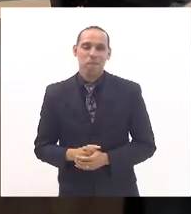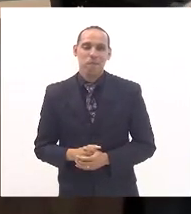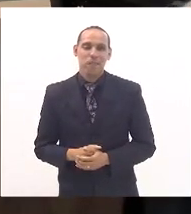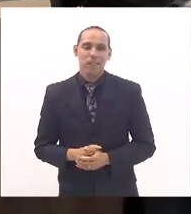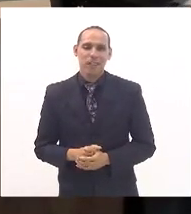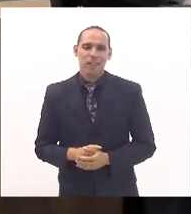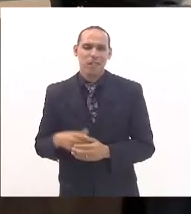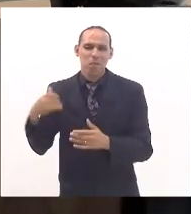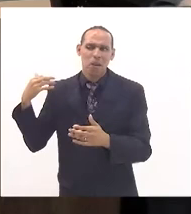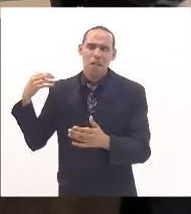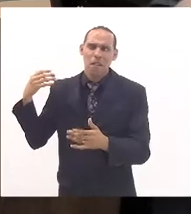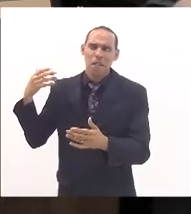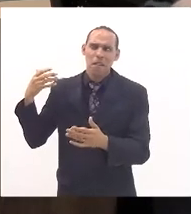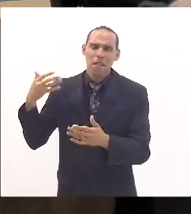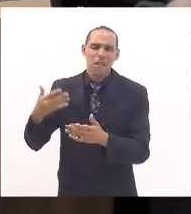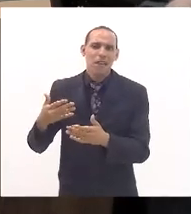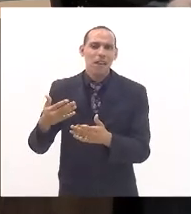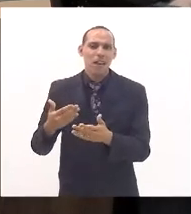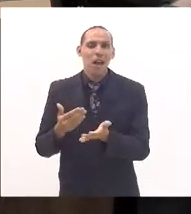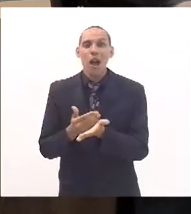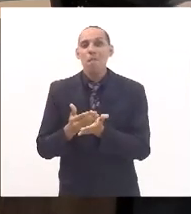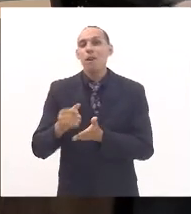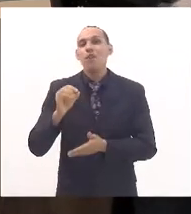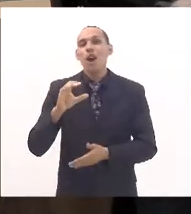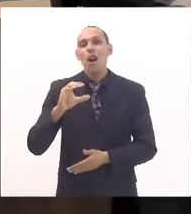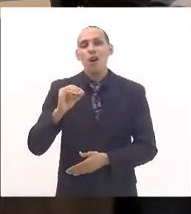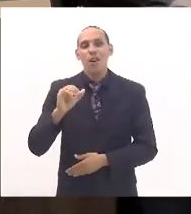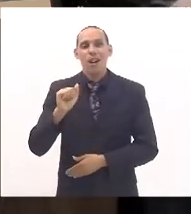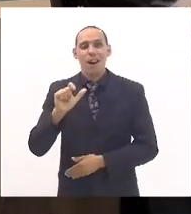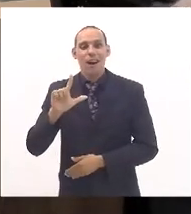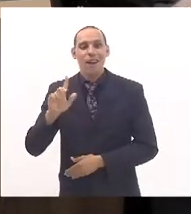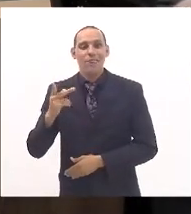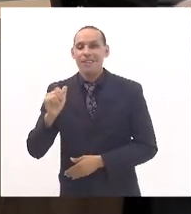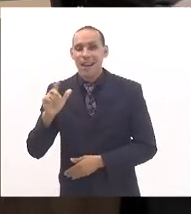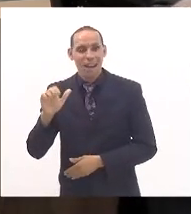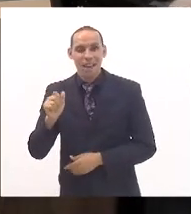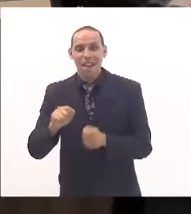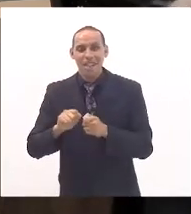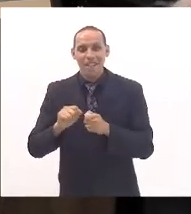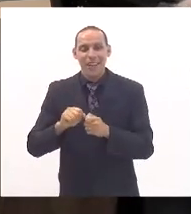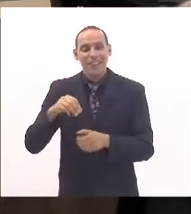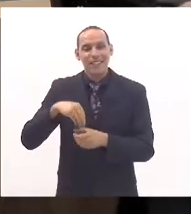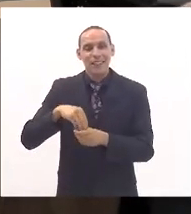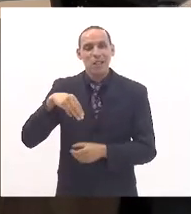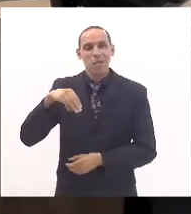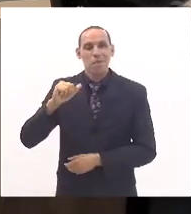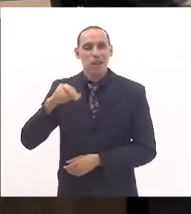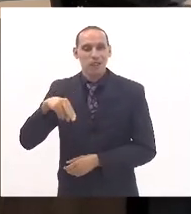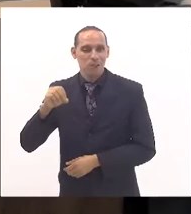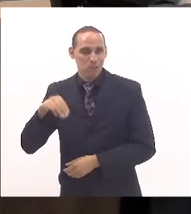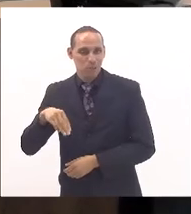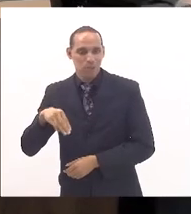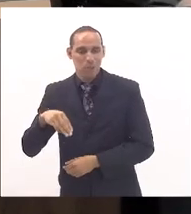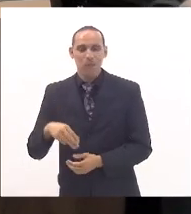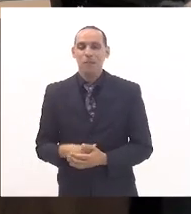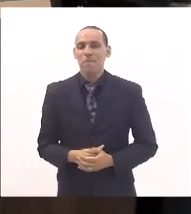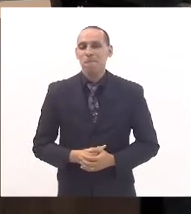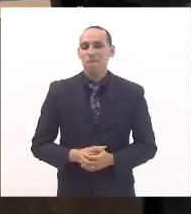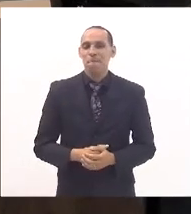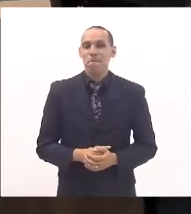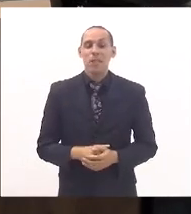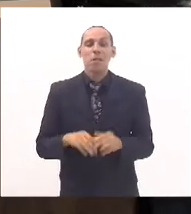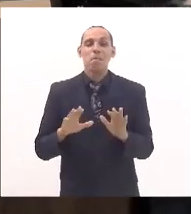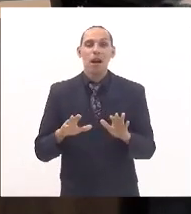Ficou até de agora começar a produzir coalhada, para a gente poder comer coalhada lá na Manon. Mas, dando